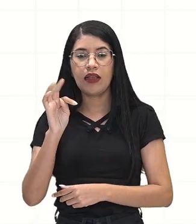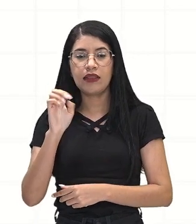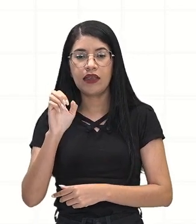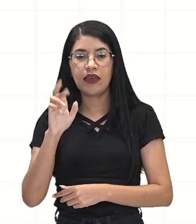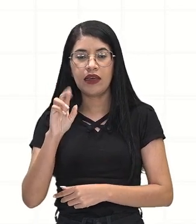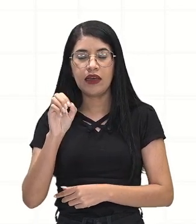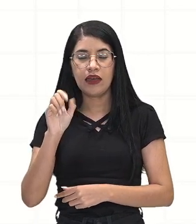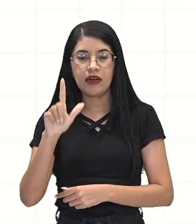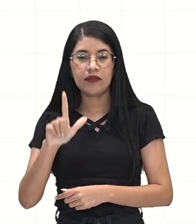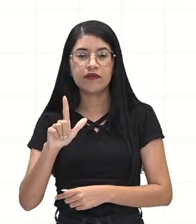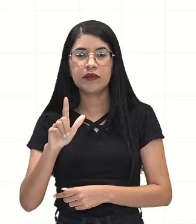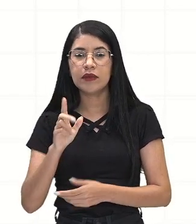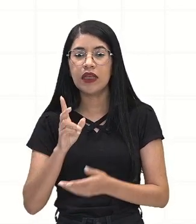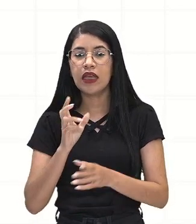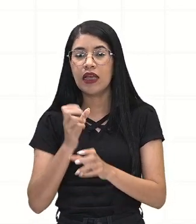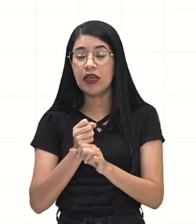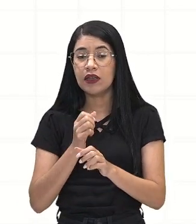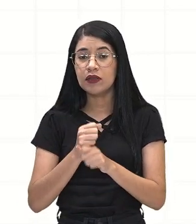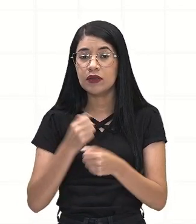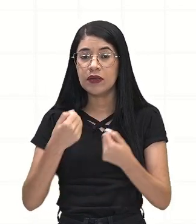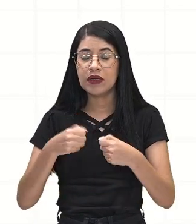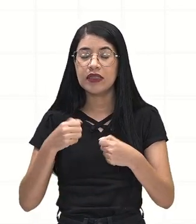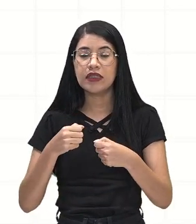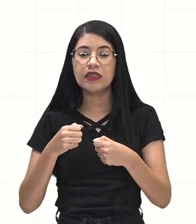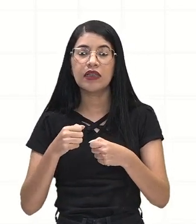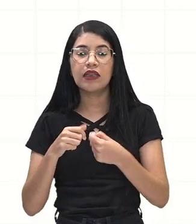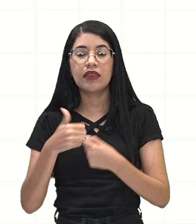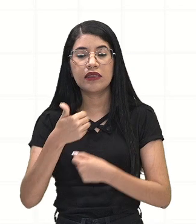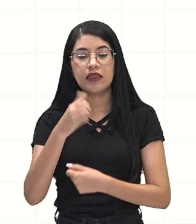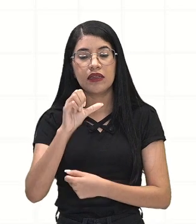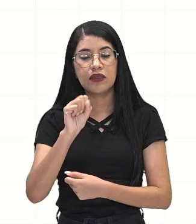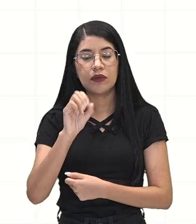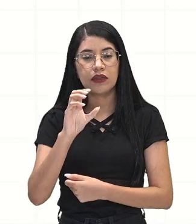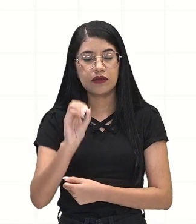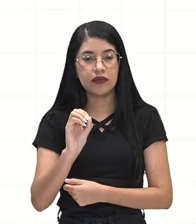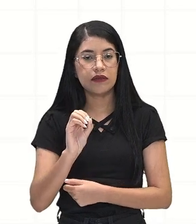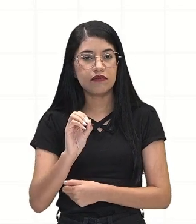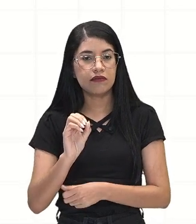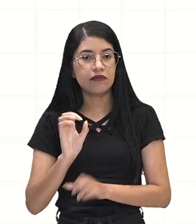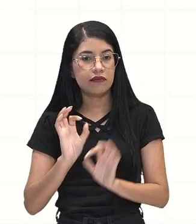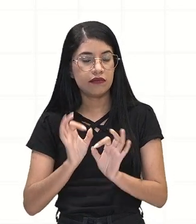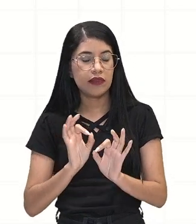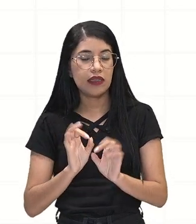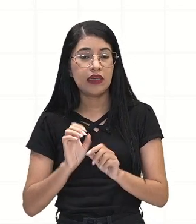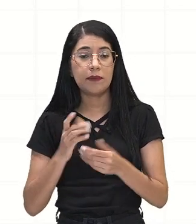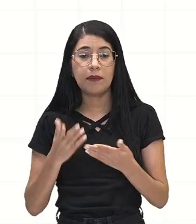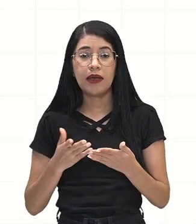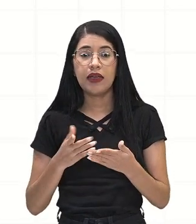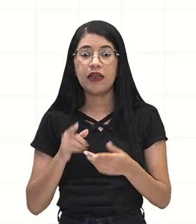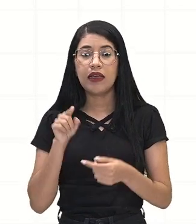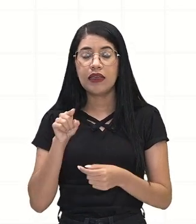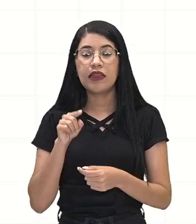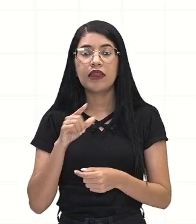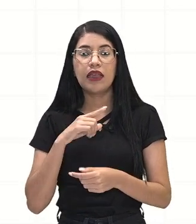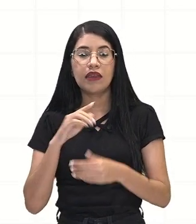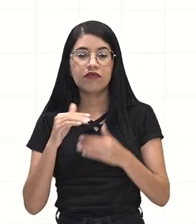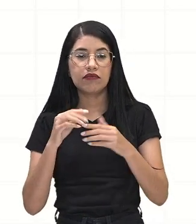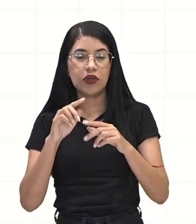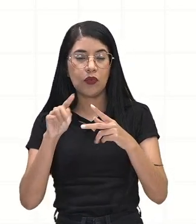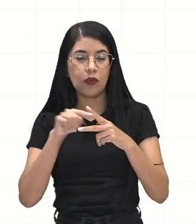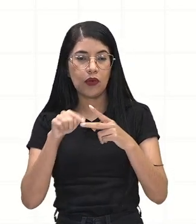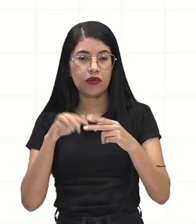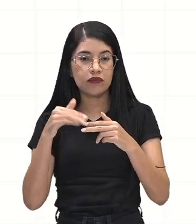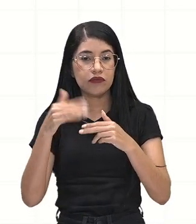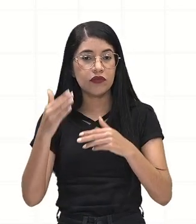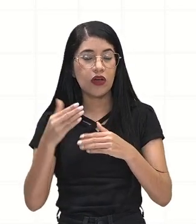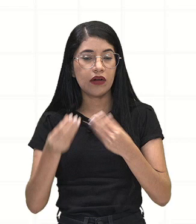eles vão ser, a soma deles tem que dar 180 graus. Então, nesse caso, eu tenho os ângulos colaterais externos,